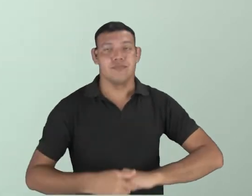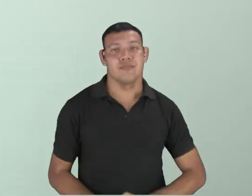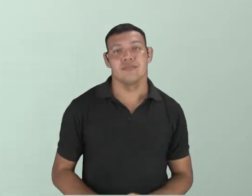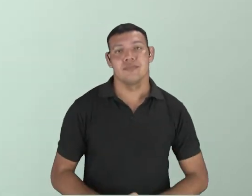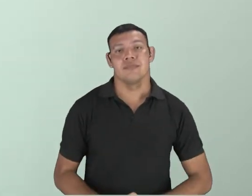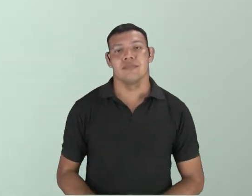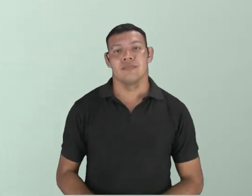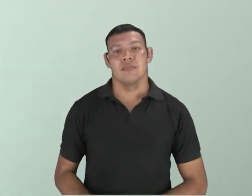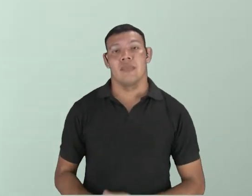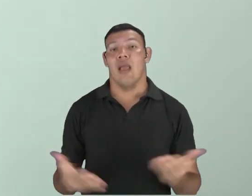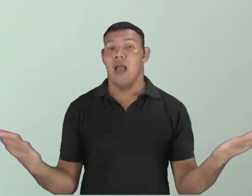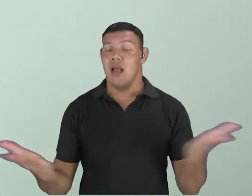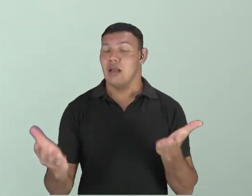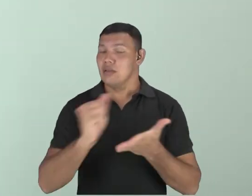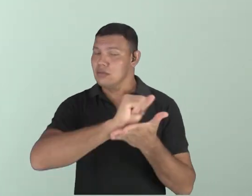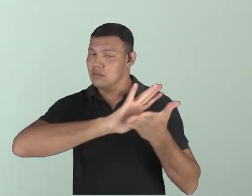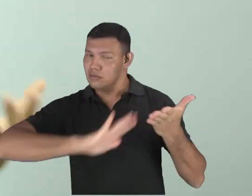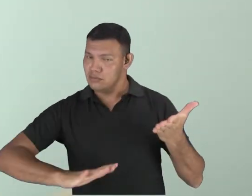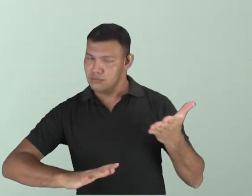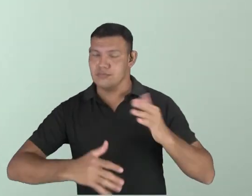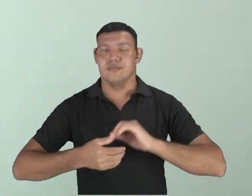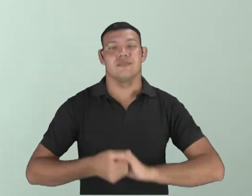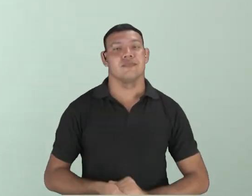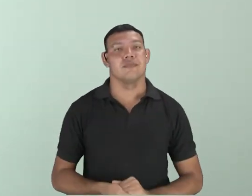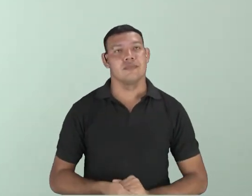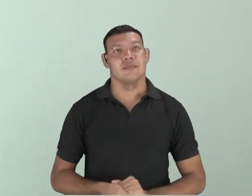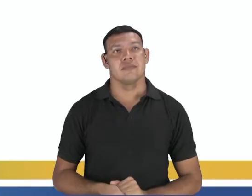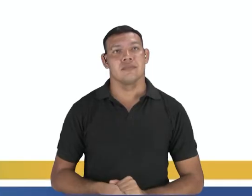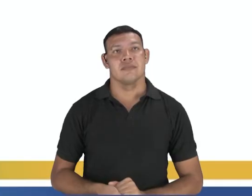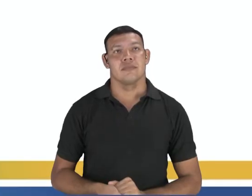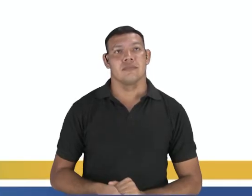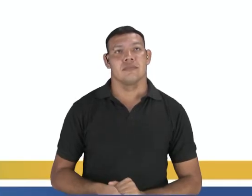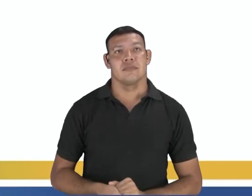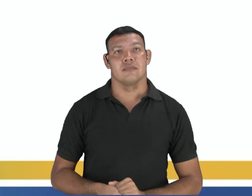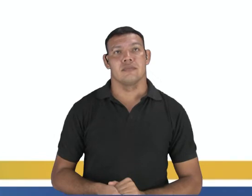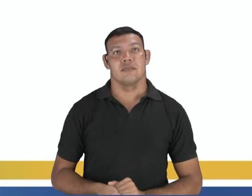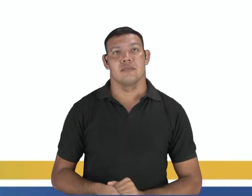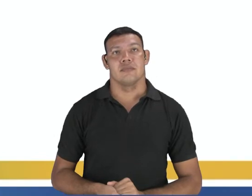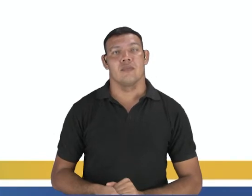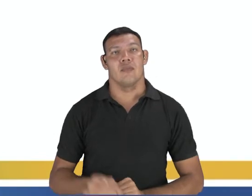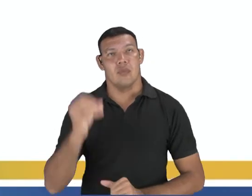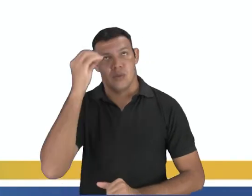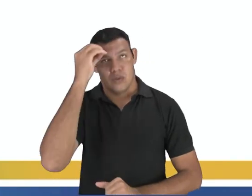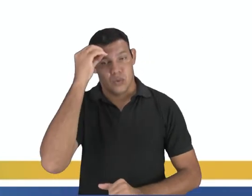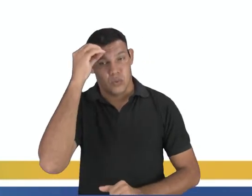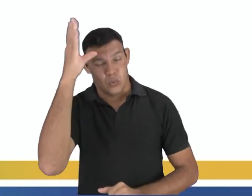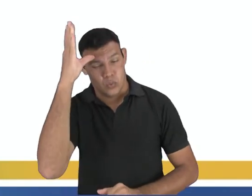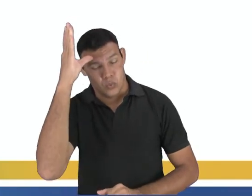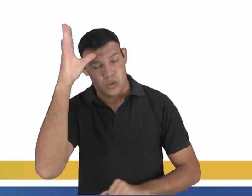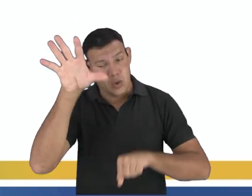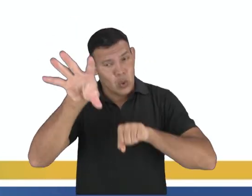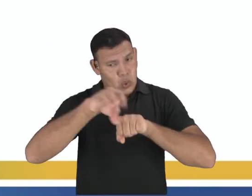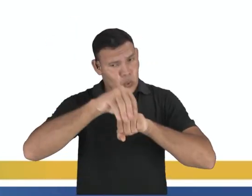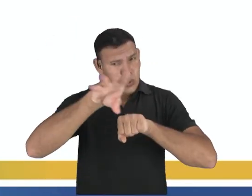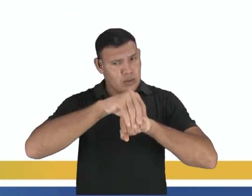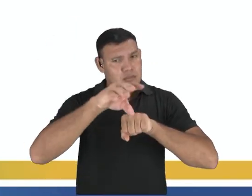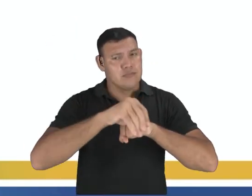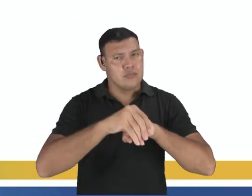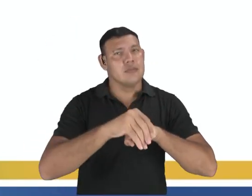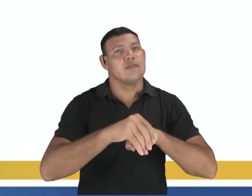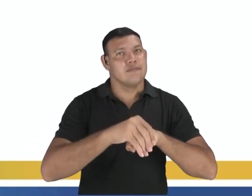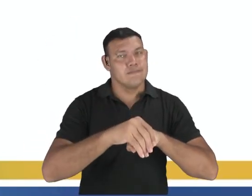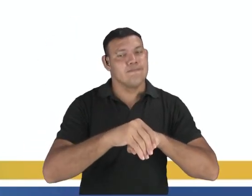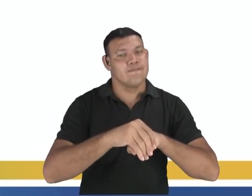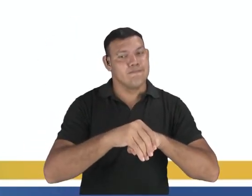rápida. Agora nós vamos exercitar um pouquinho. Levando em consideração todo o seu conhecimento inerente